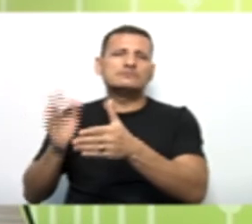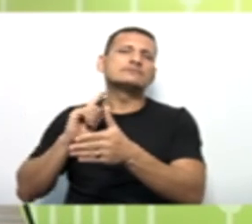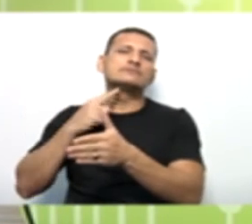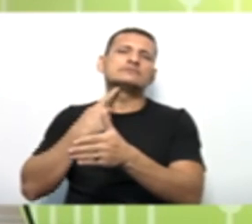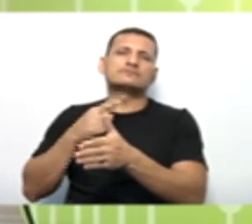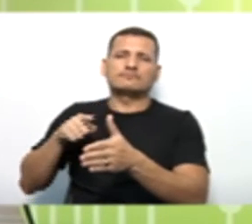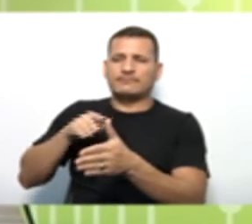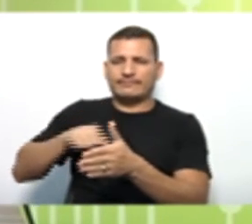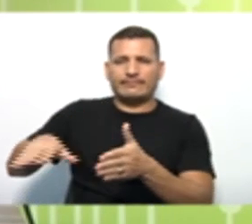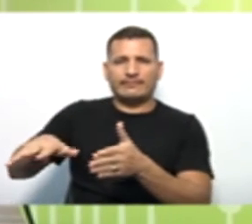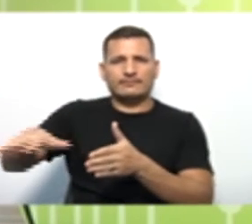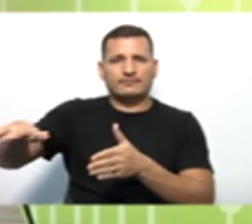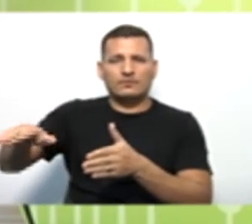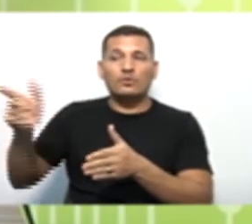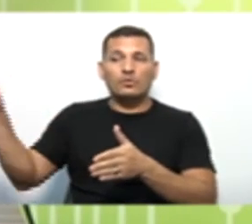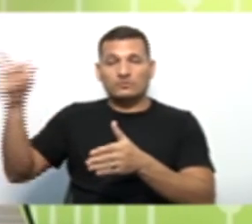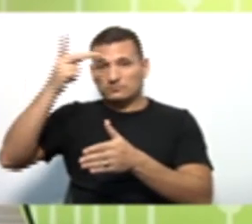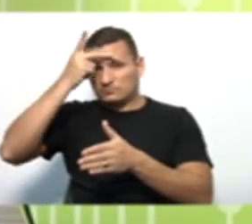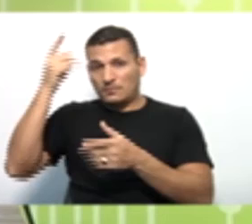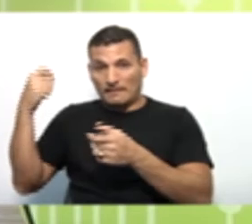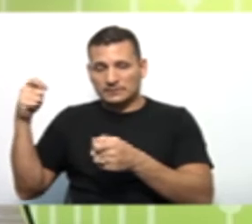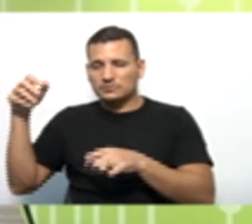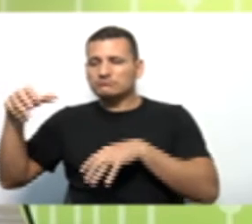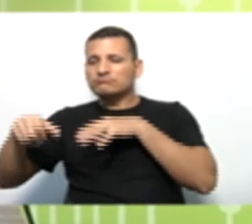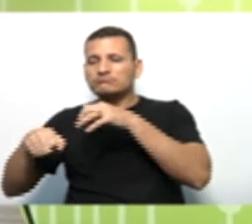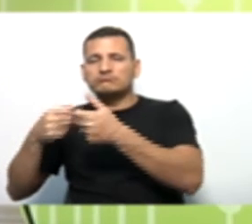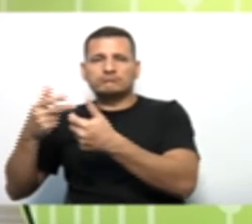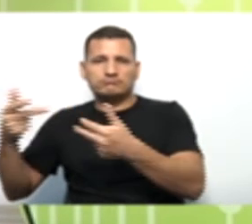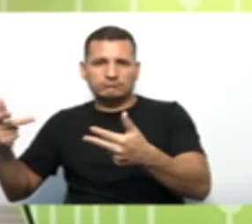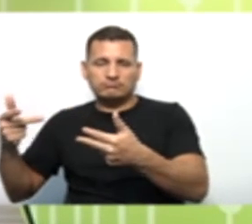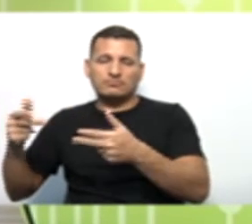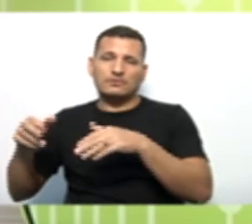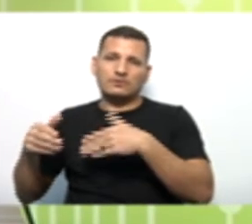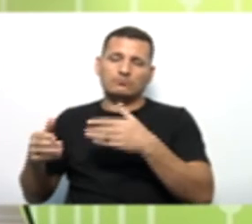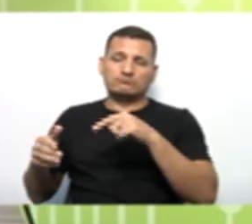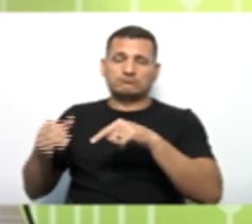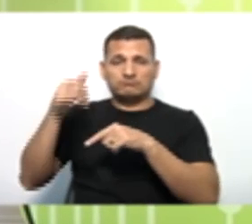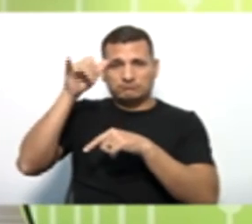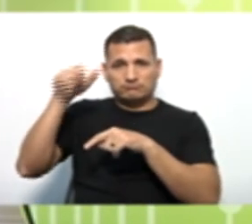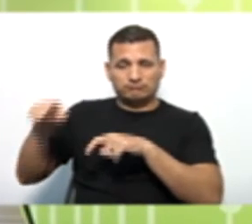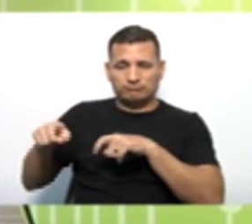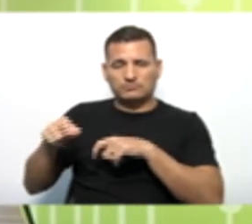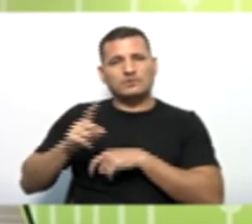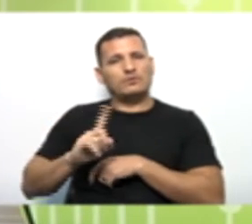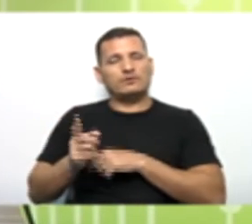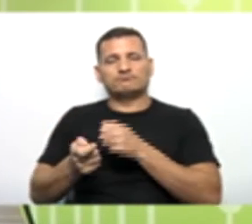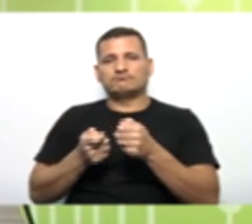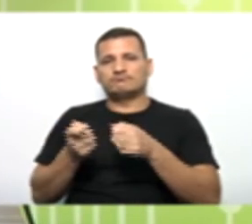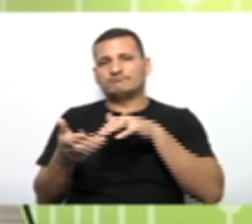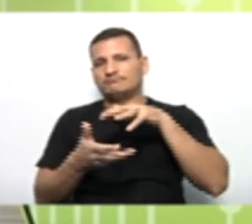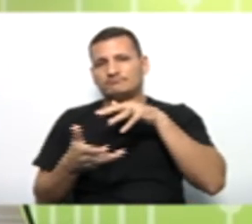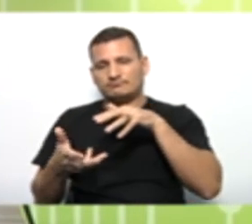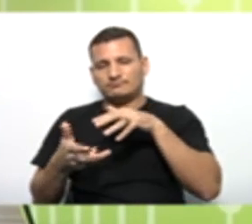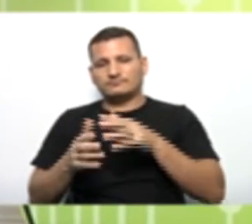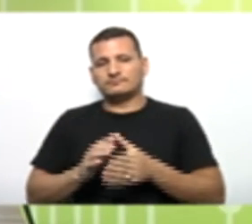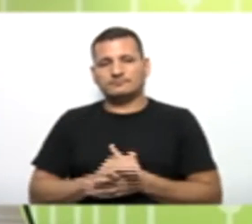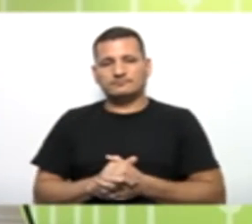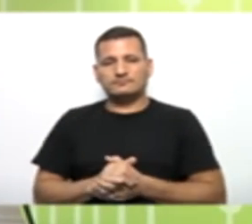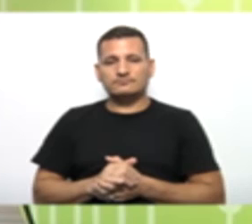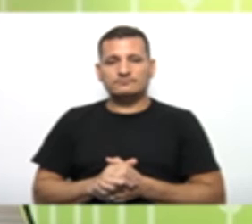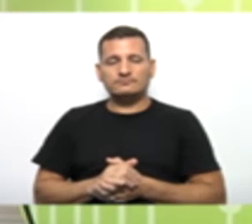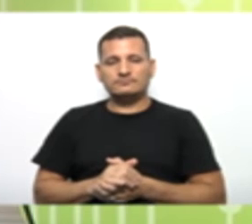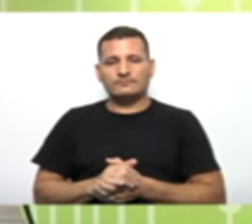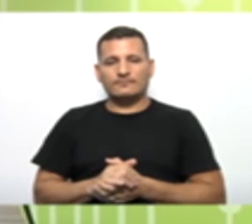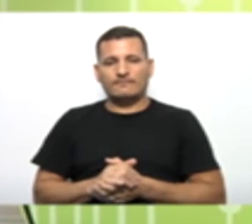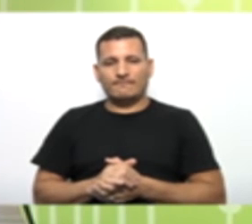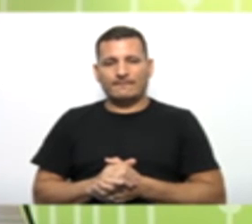precisam para as atividades diárias, então ela também não pode ser considerada sustentável. Então,